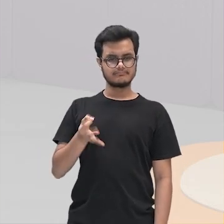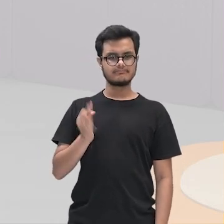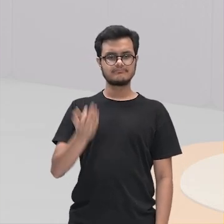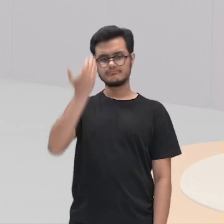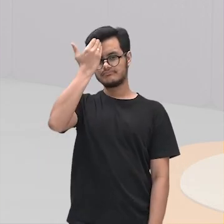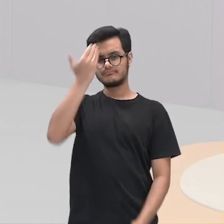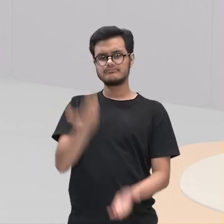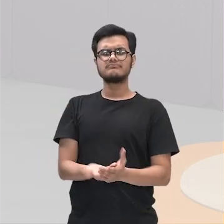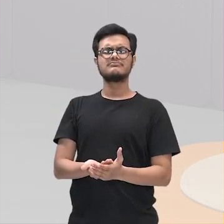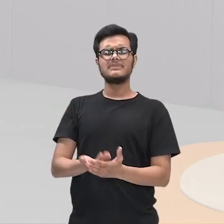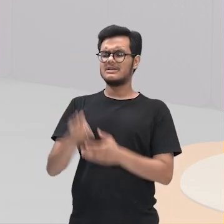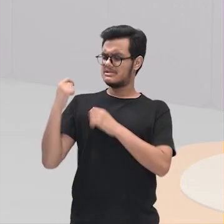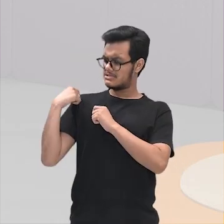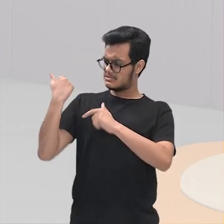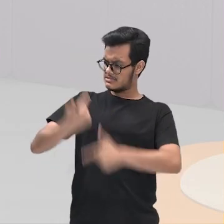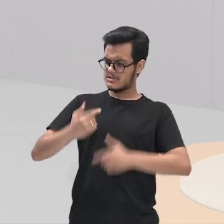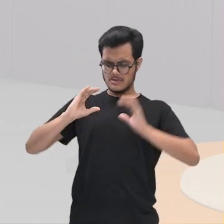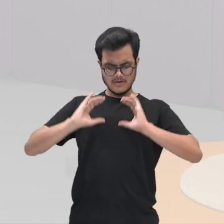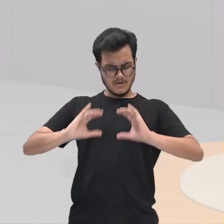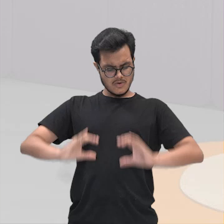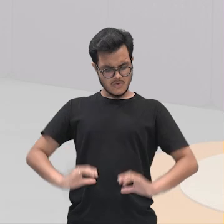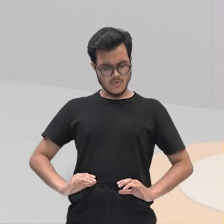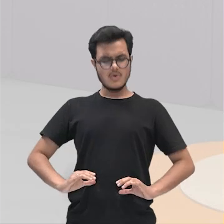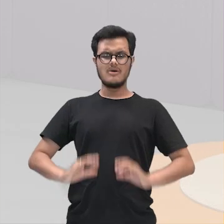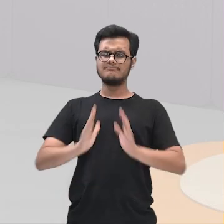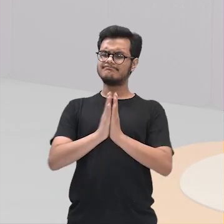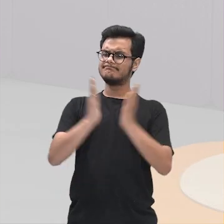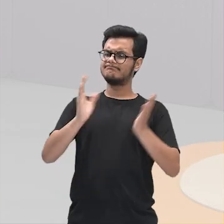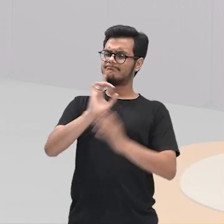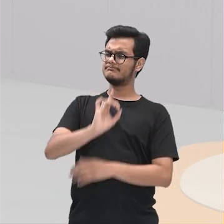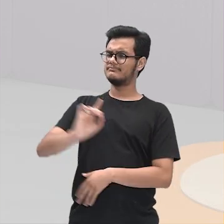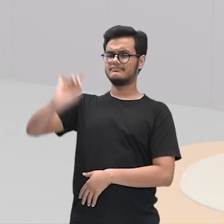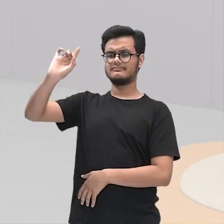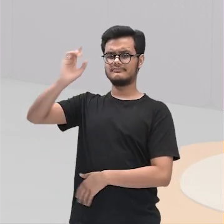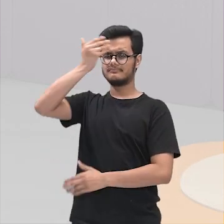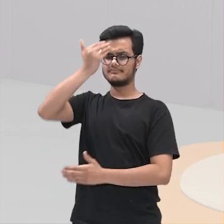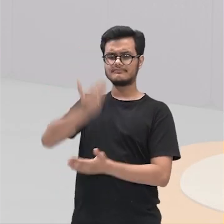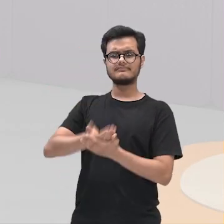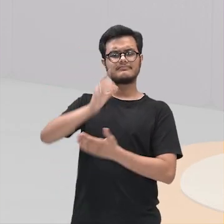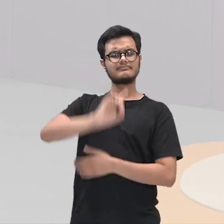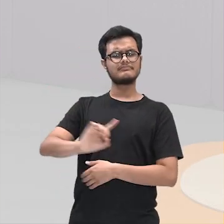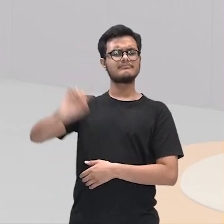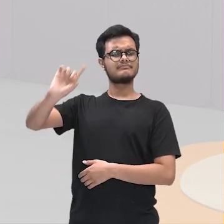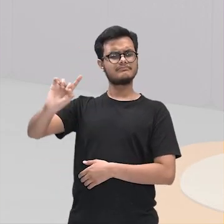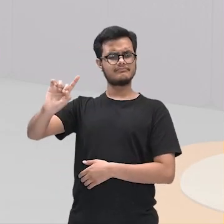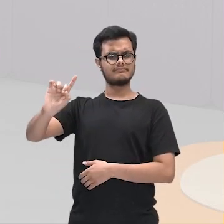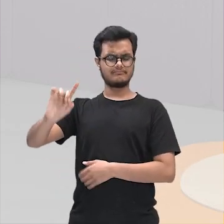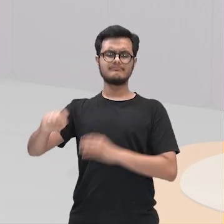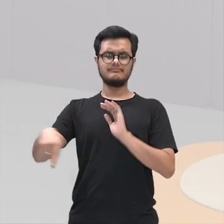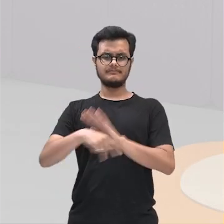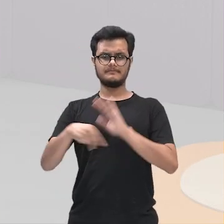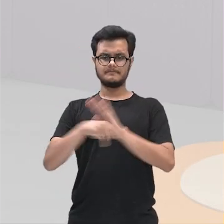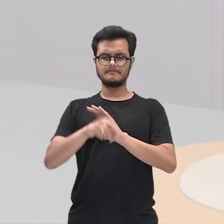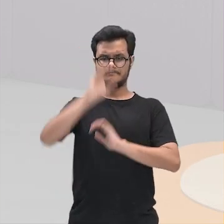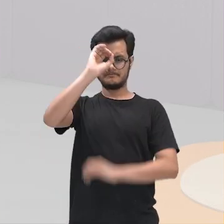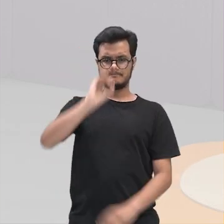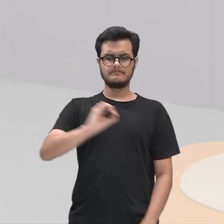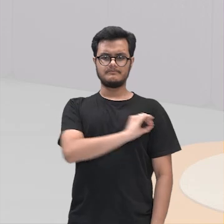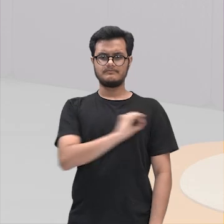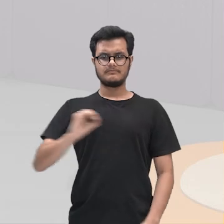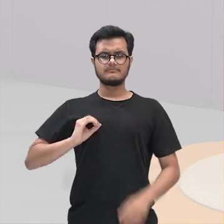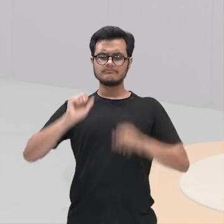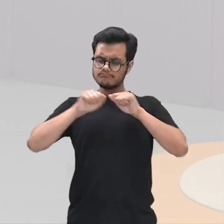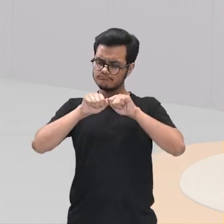suas tradições, liturgias e teológicas distintas, é um dos legados mais